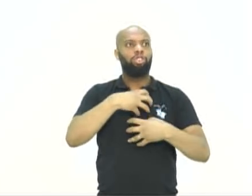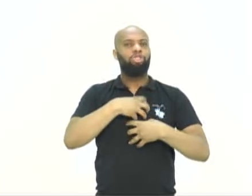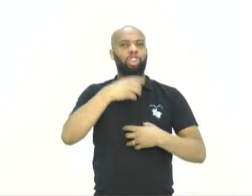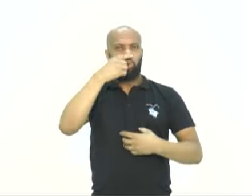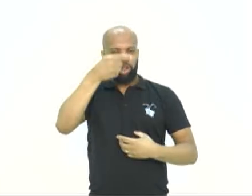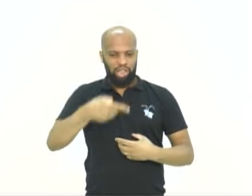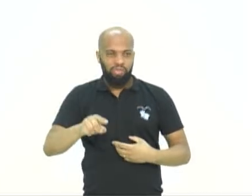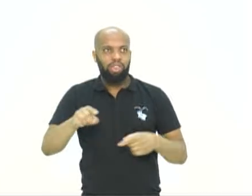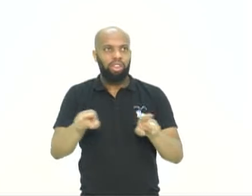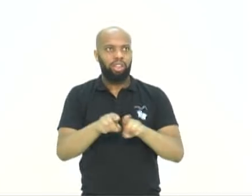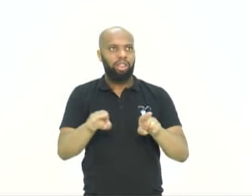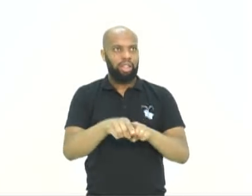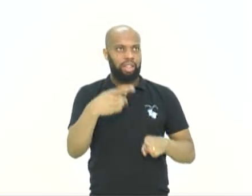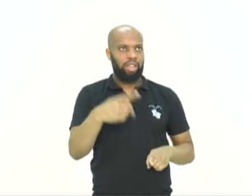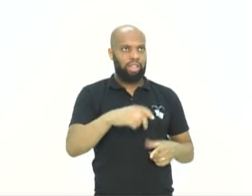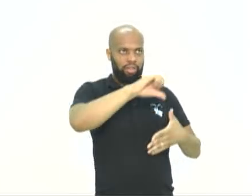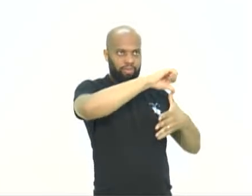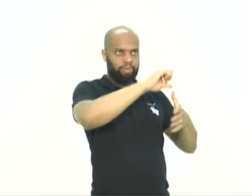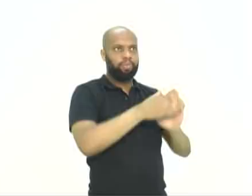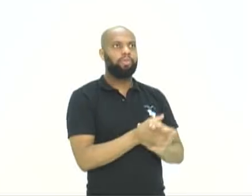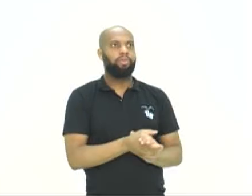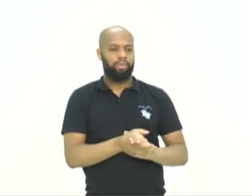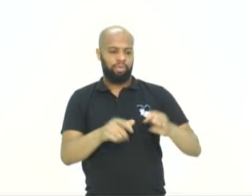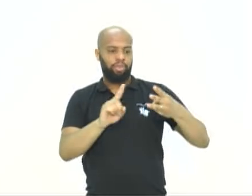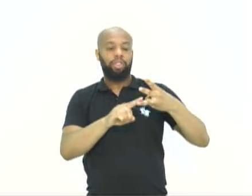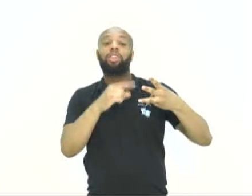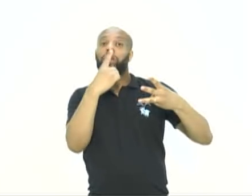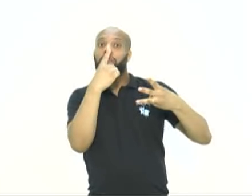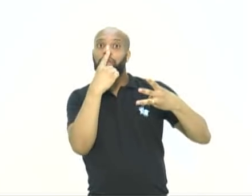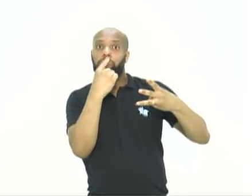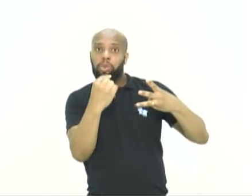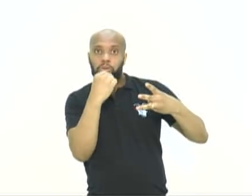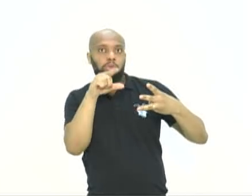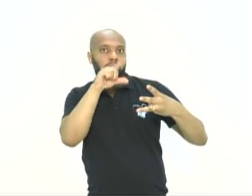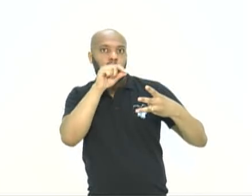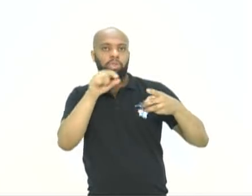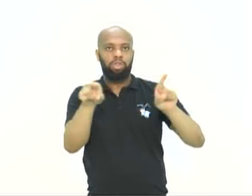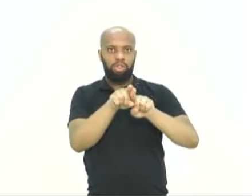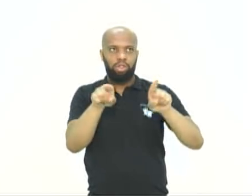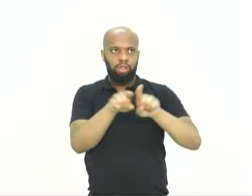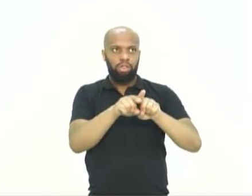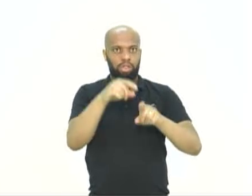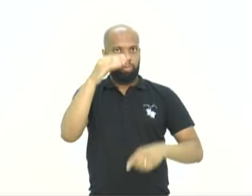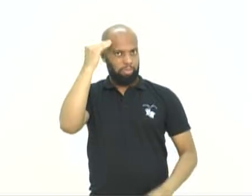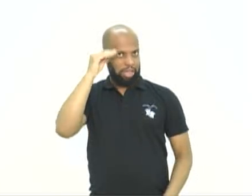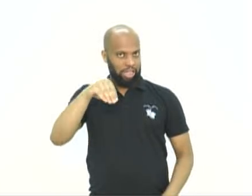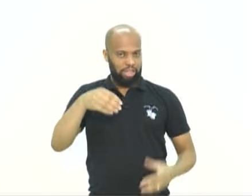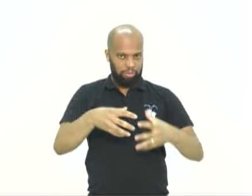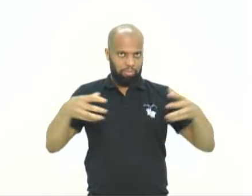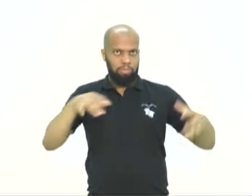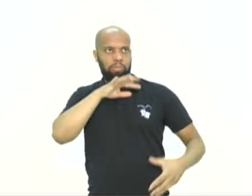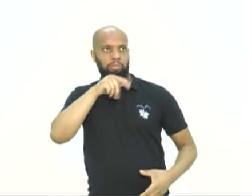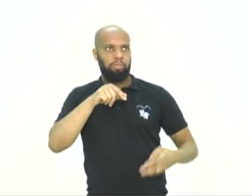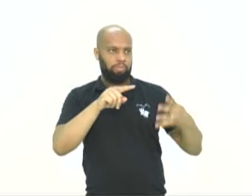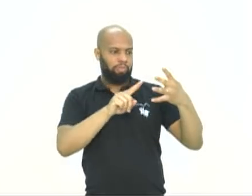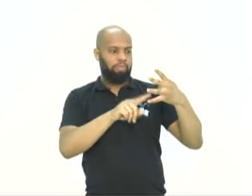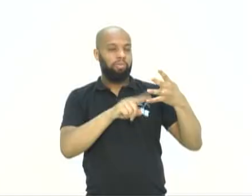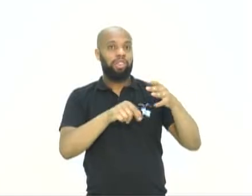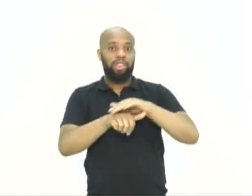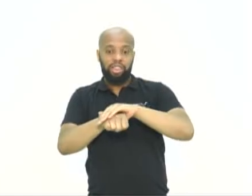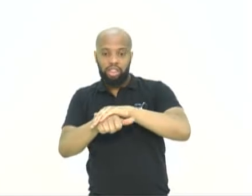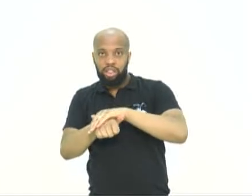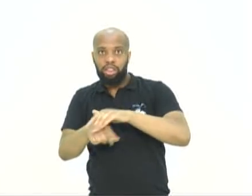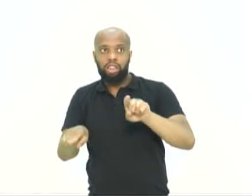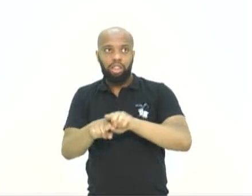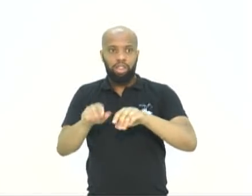América do Sul. Alternativa C, os tentilhões e fósseis de preguiça. Alternativa D, as tartarugas e as